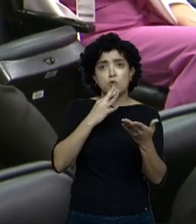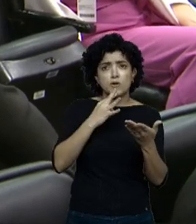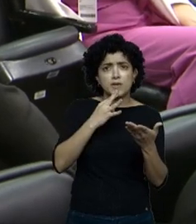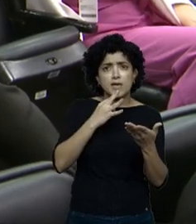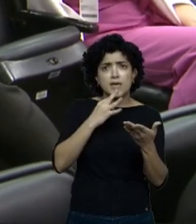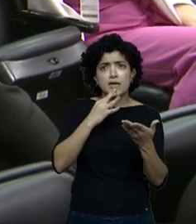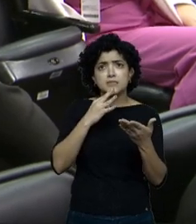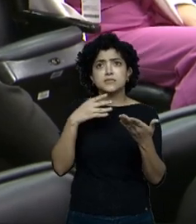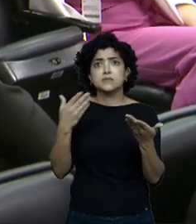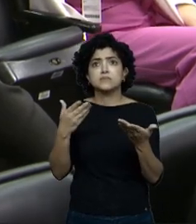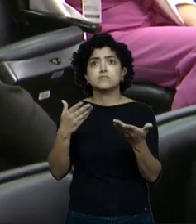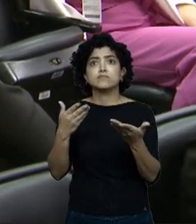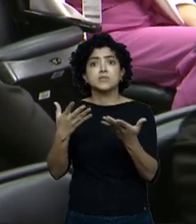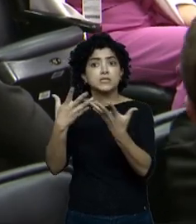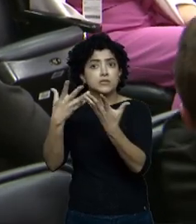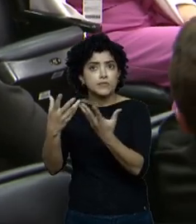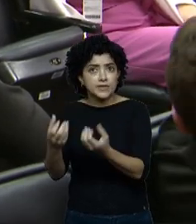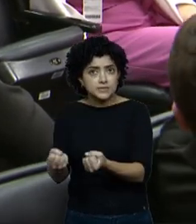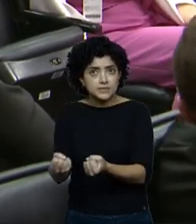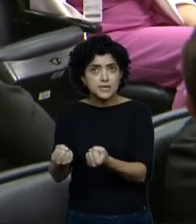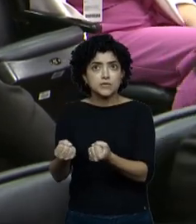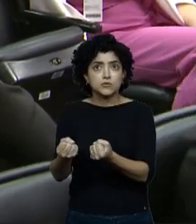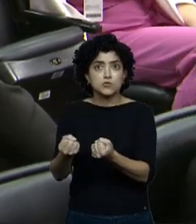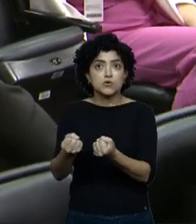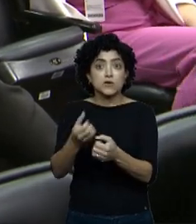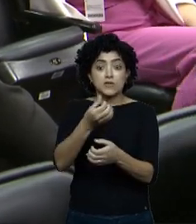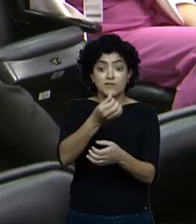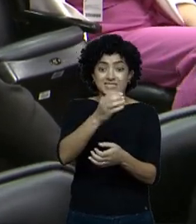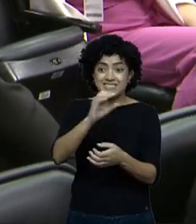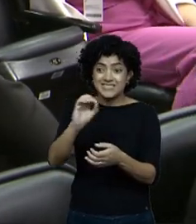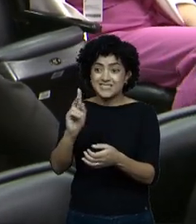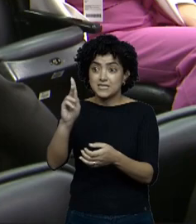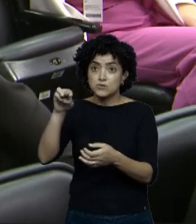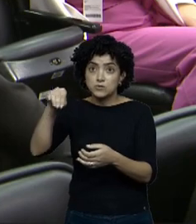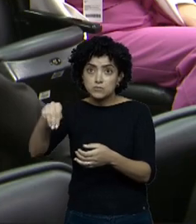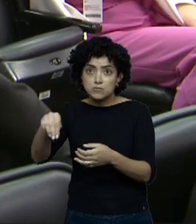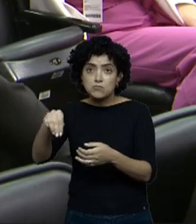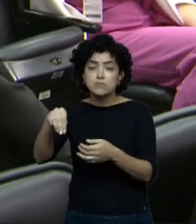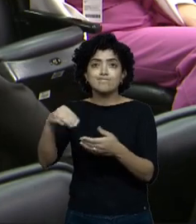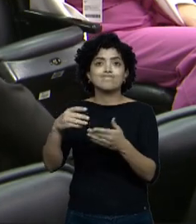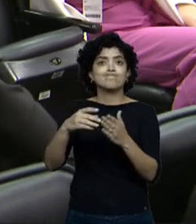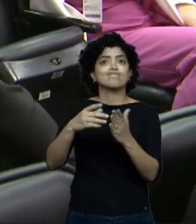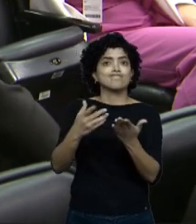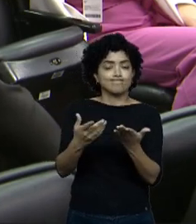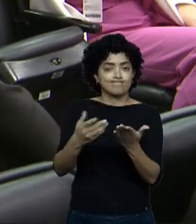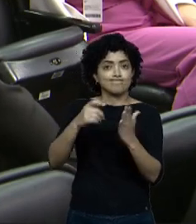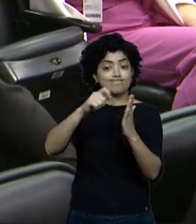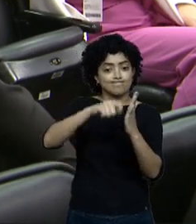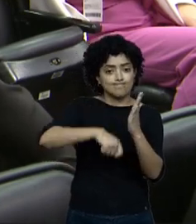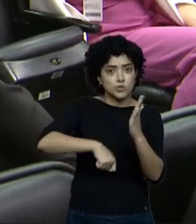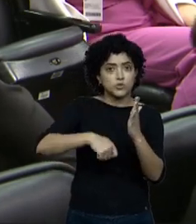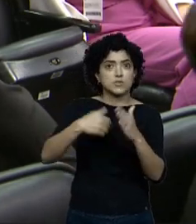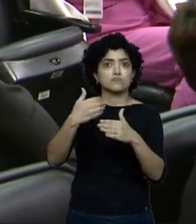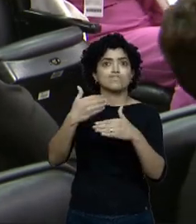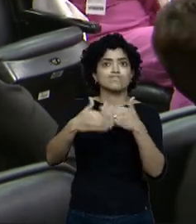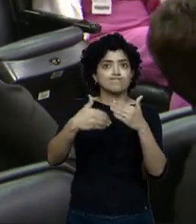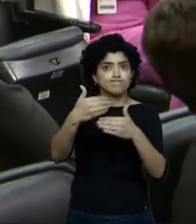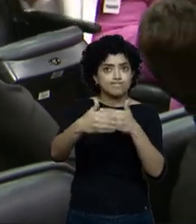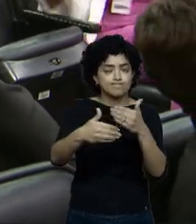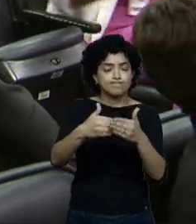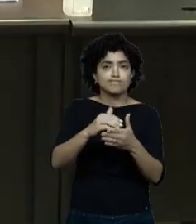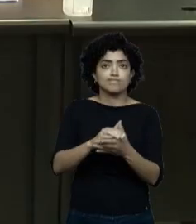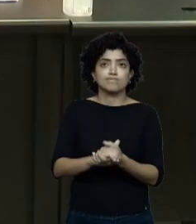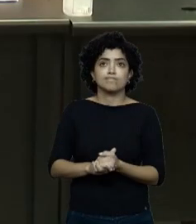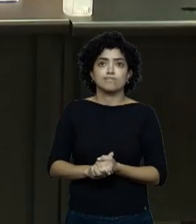teve o seu recurso de redação aceito porque eu fiz 600 km para vir aqui saber do processo seletivo que é o que mais me importa Então